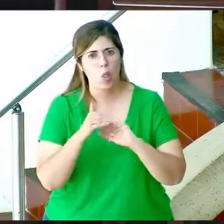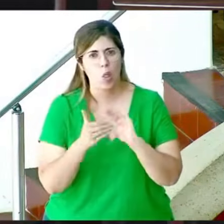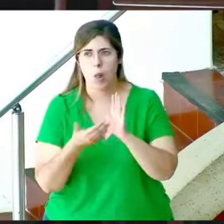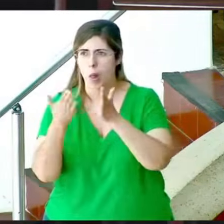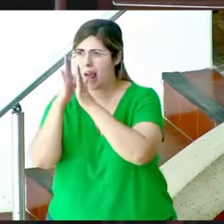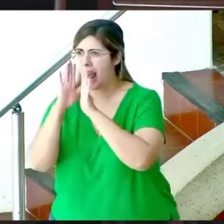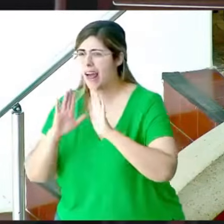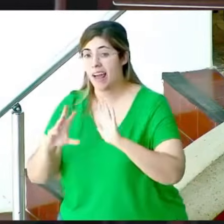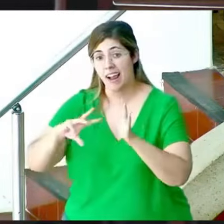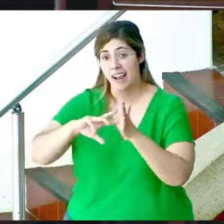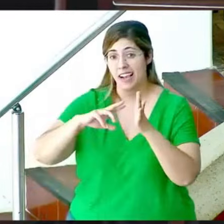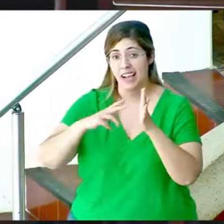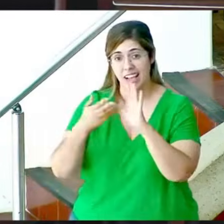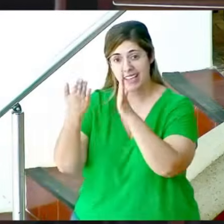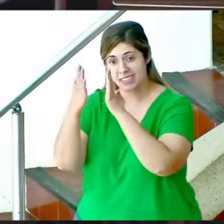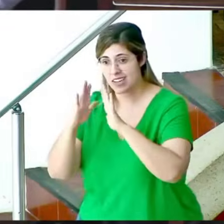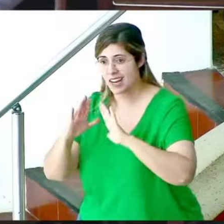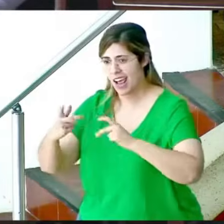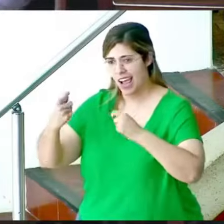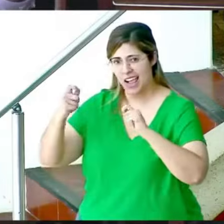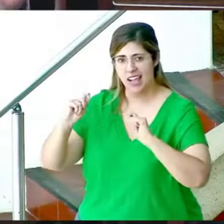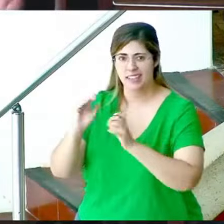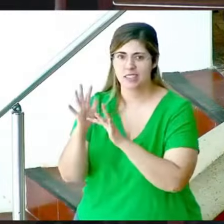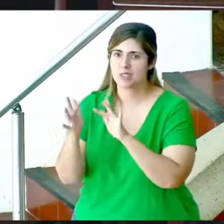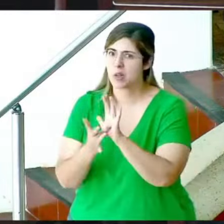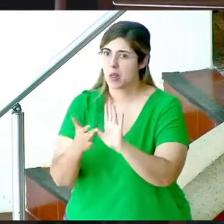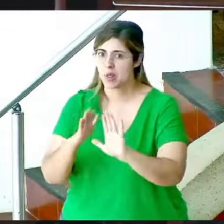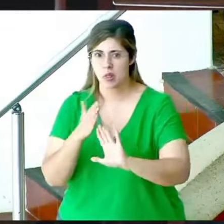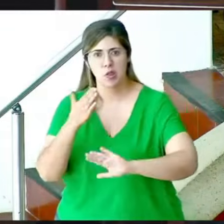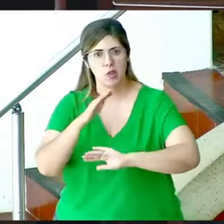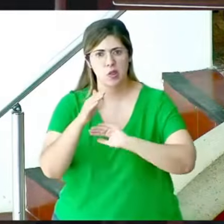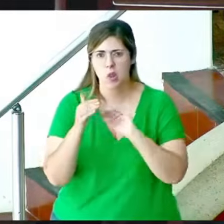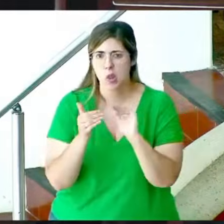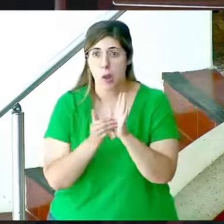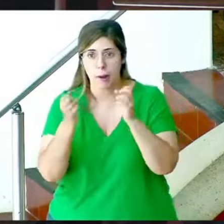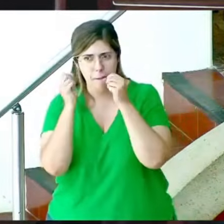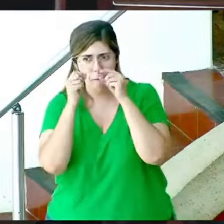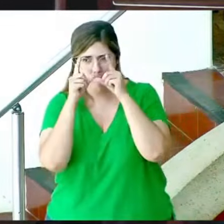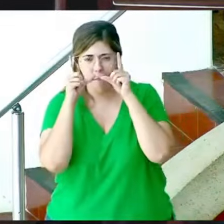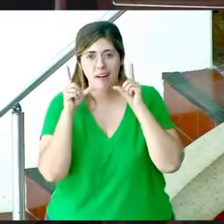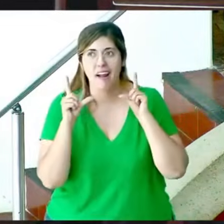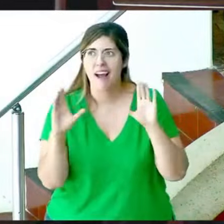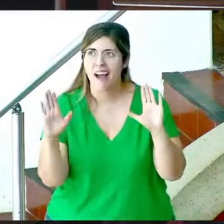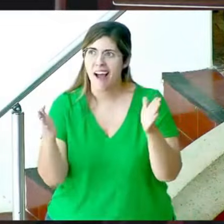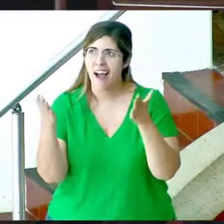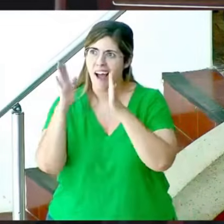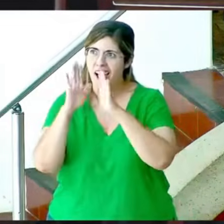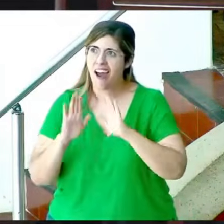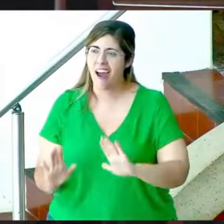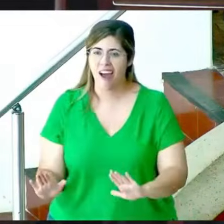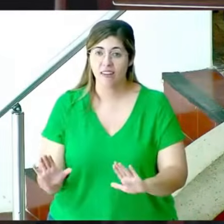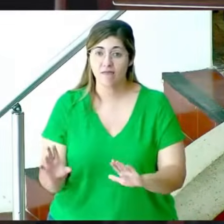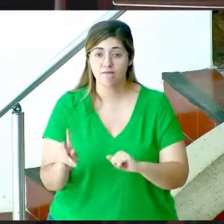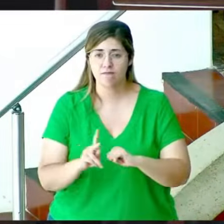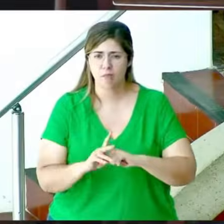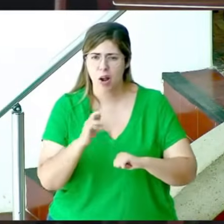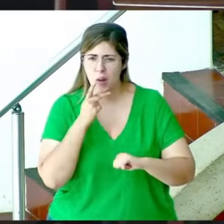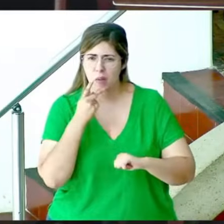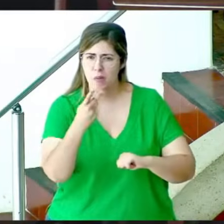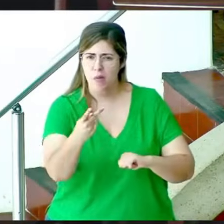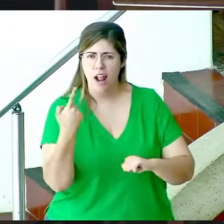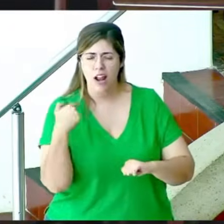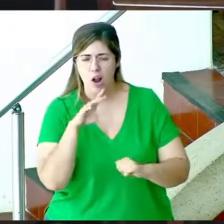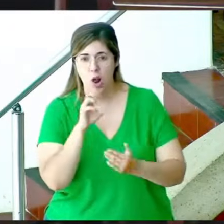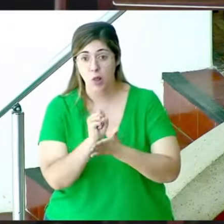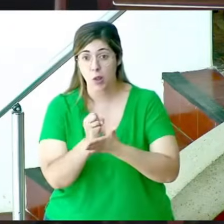trouxe o conceito de eternidade, abriu os nossos olhos. E por que então que Pedro diz isso? Pedro diz, vocês vão precisar de